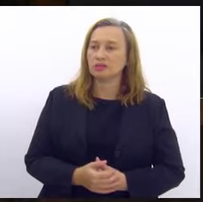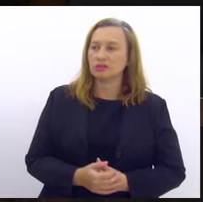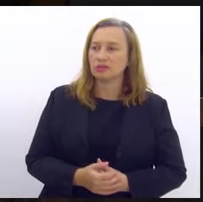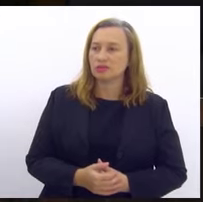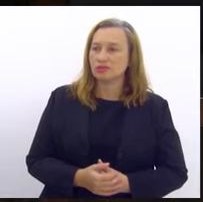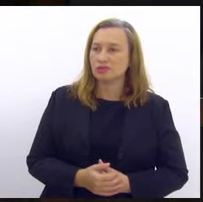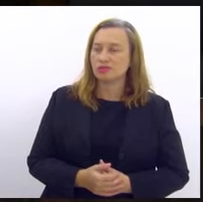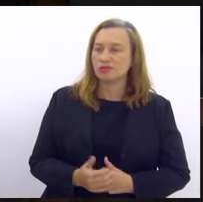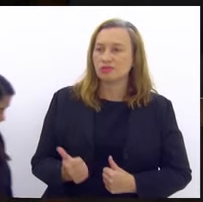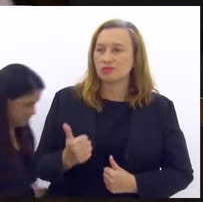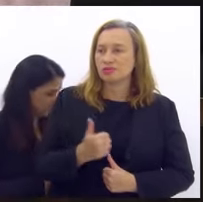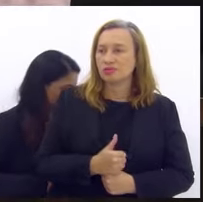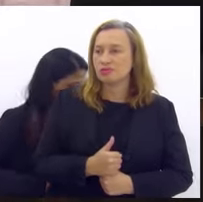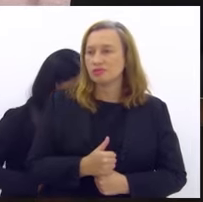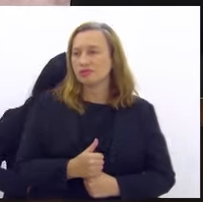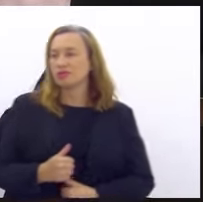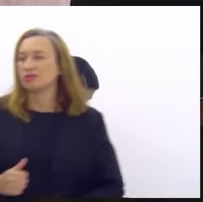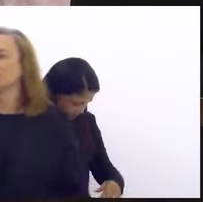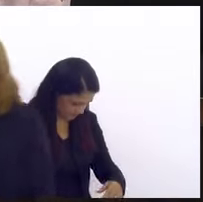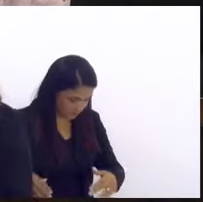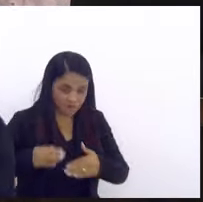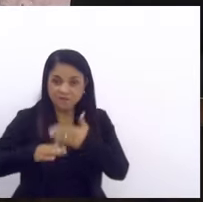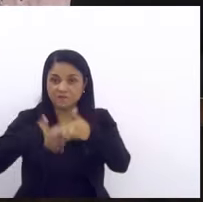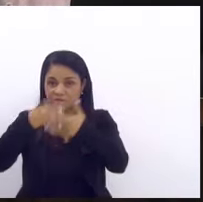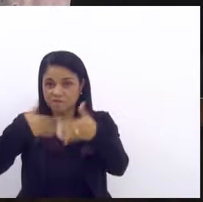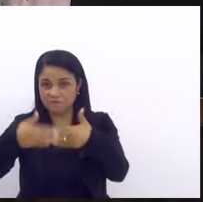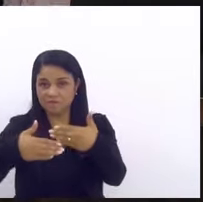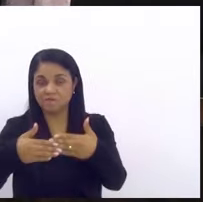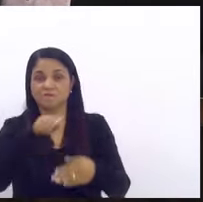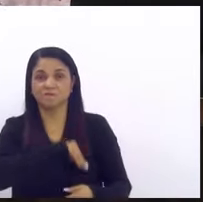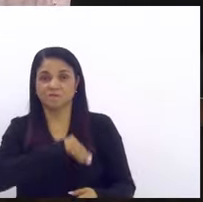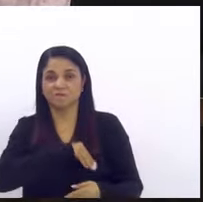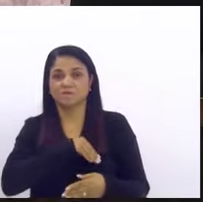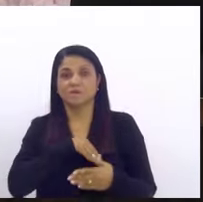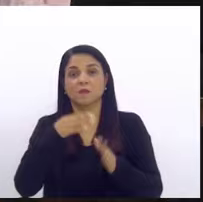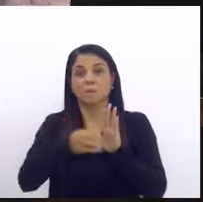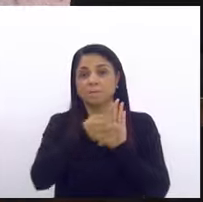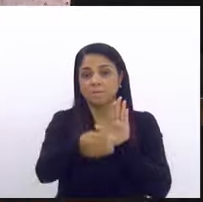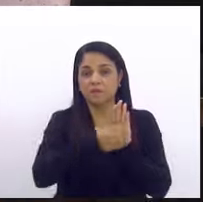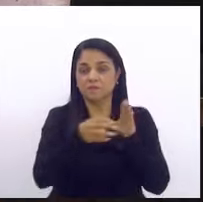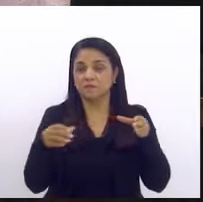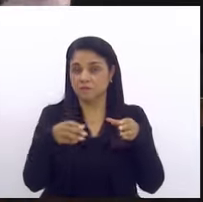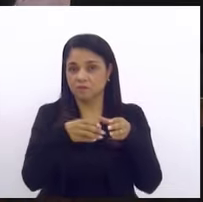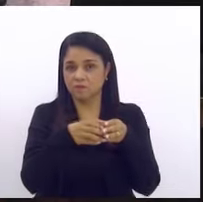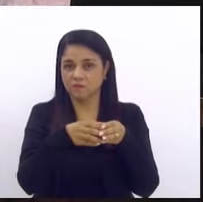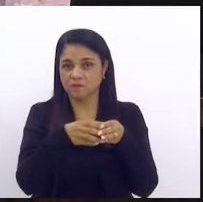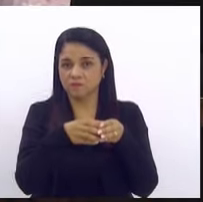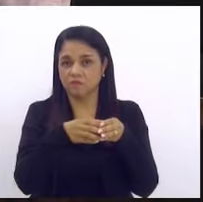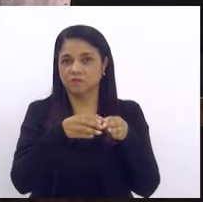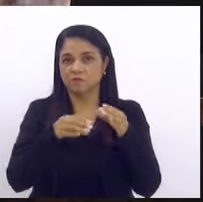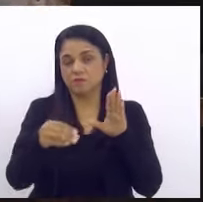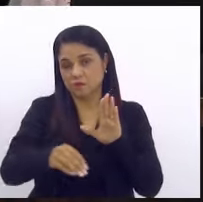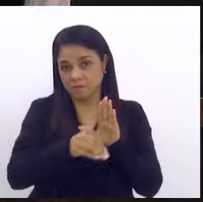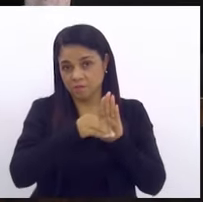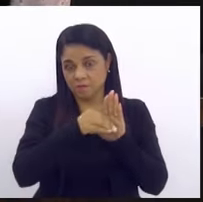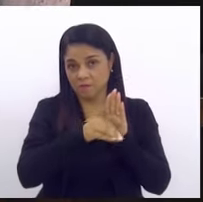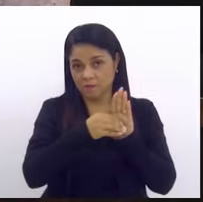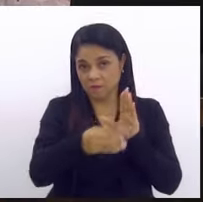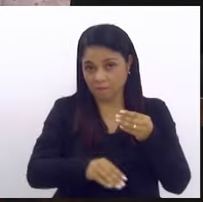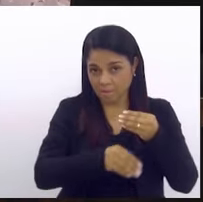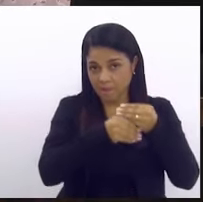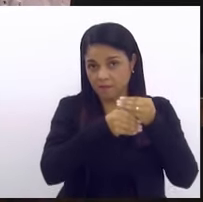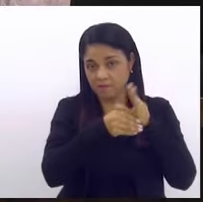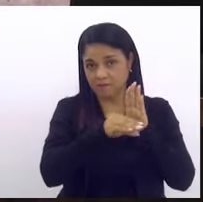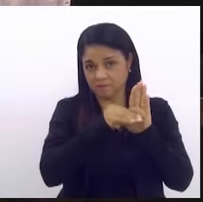desenvolvimento, fixa sua remuneração e dá outras providências, pendendo de parecer da Comissão de Emendas Constitucionais e